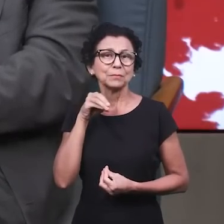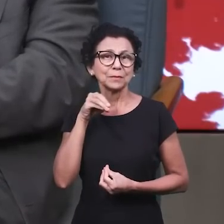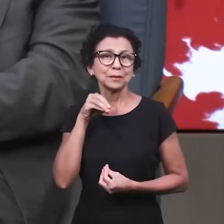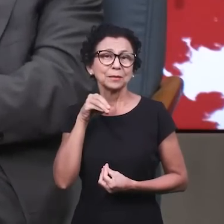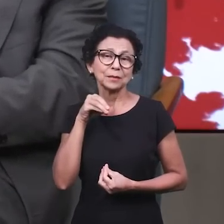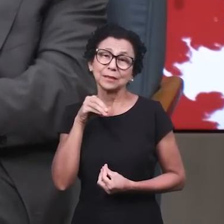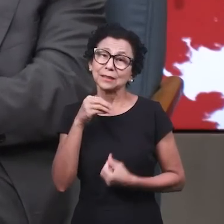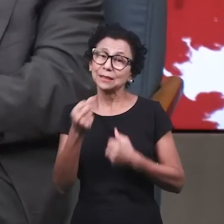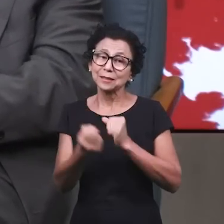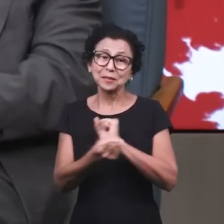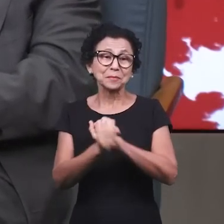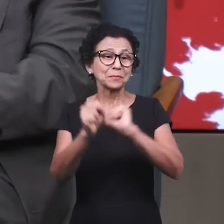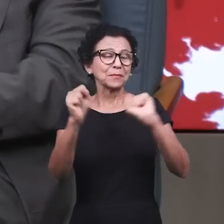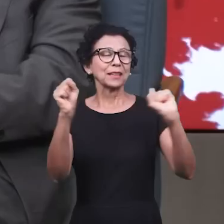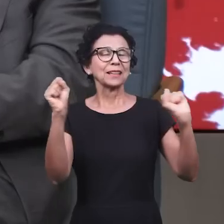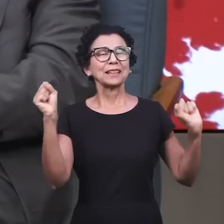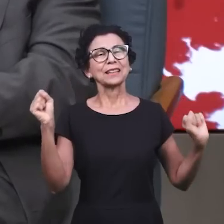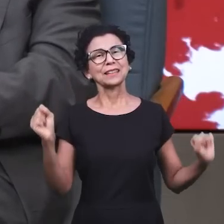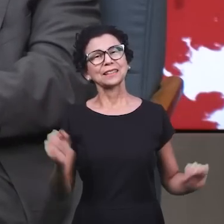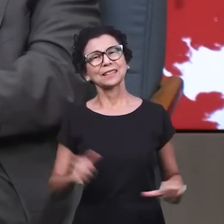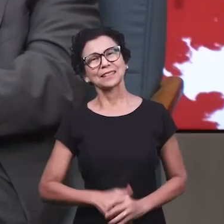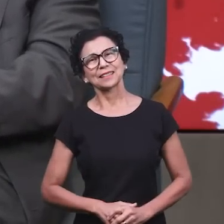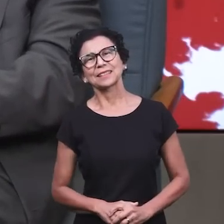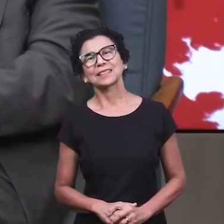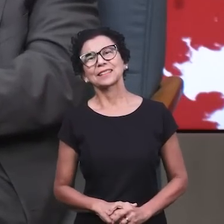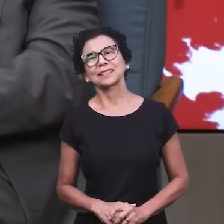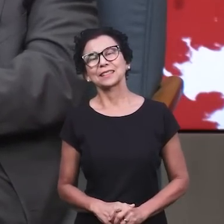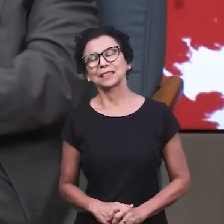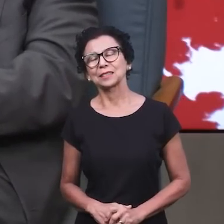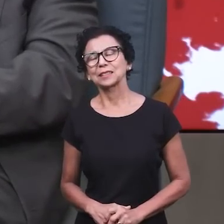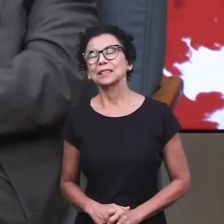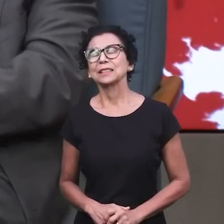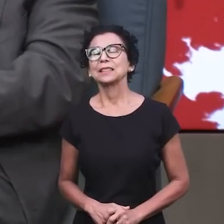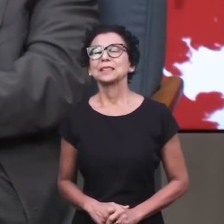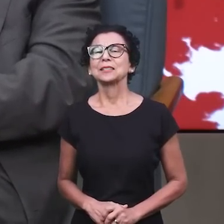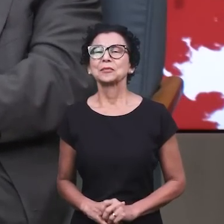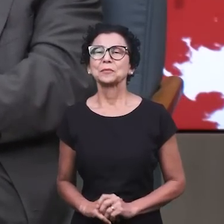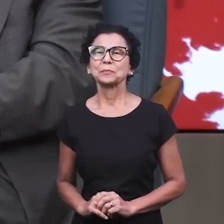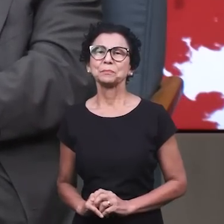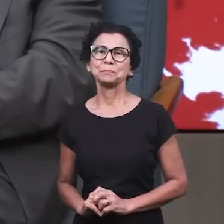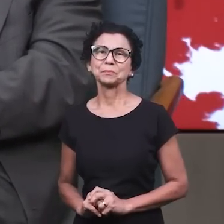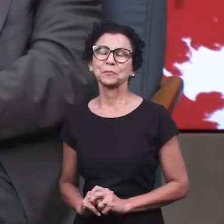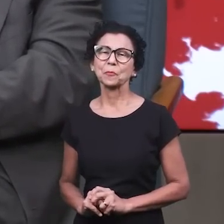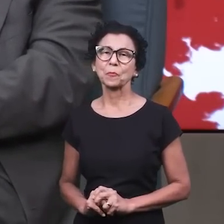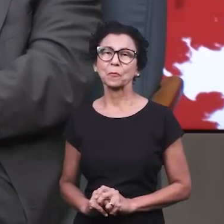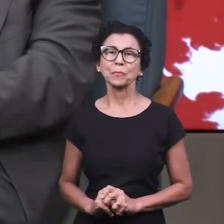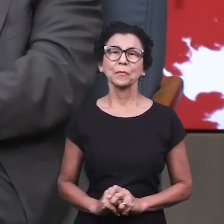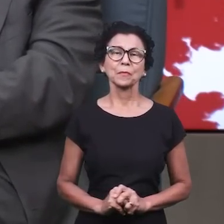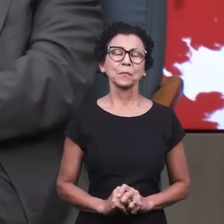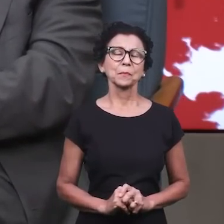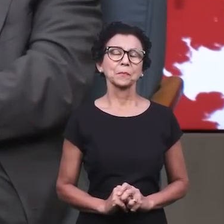É por isso que nós enfatizamos com muita clareza nos nossos cultos,